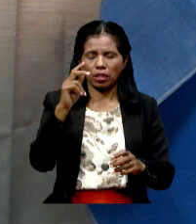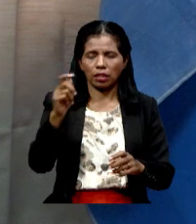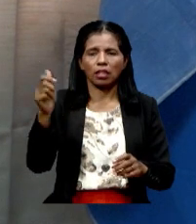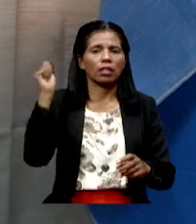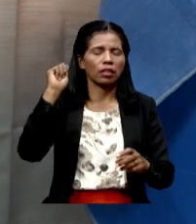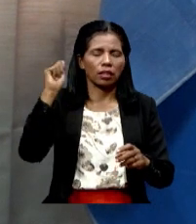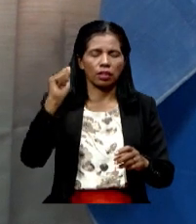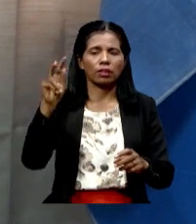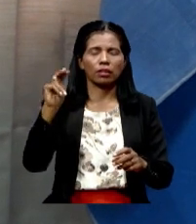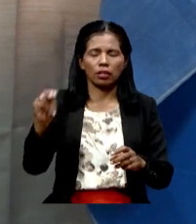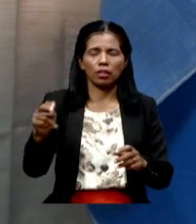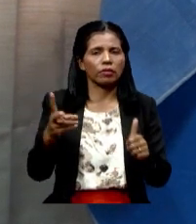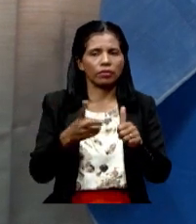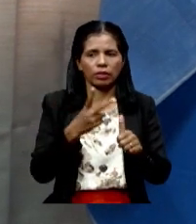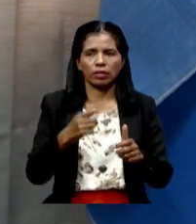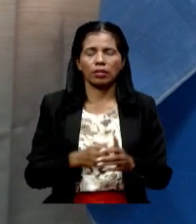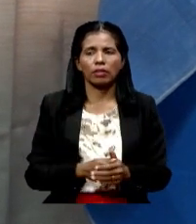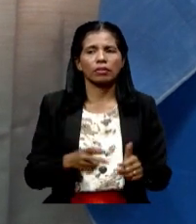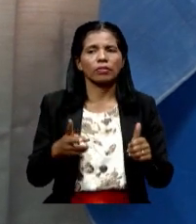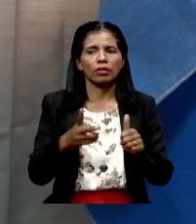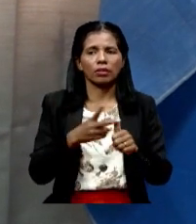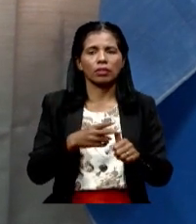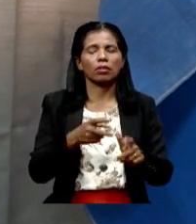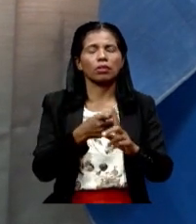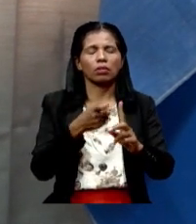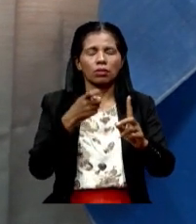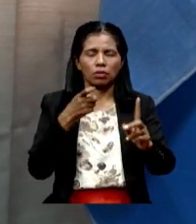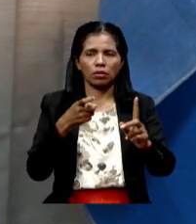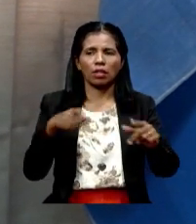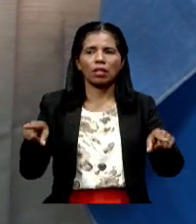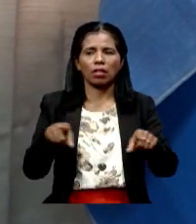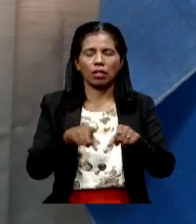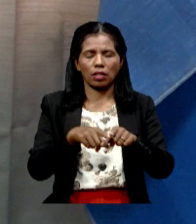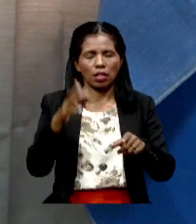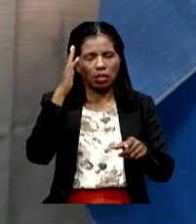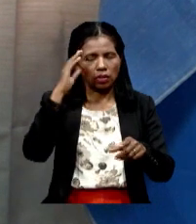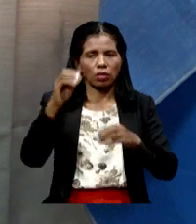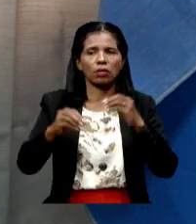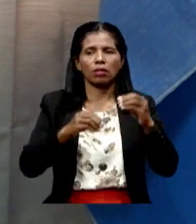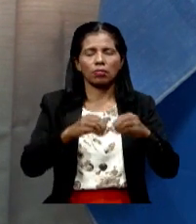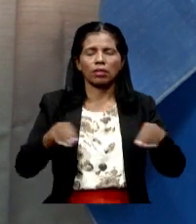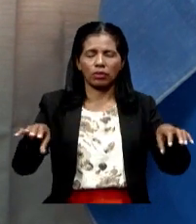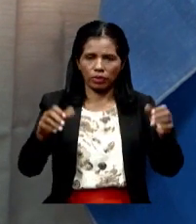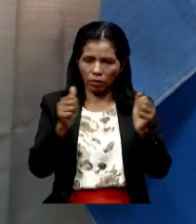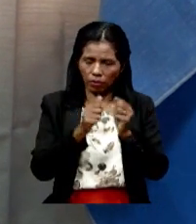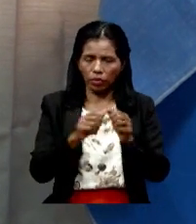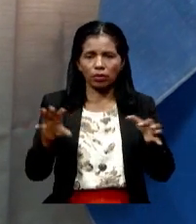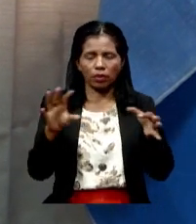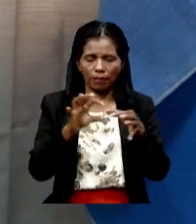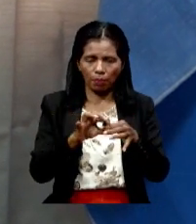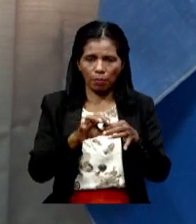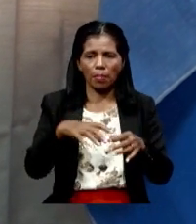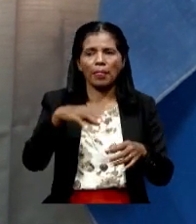nami kandidatu nia ba visene. Visene tem que ser composição unida, ne vema ka reflete coligação ne dune. E também né PD